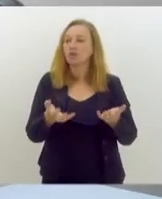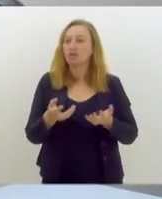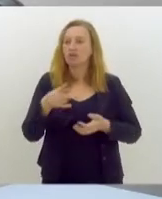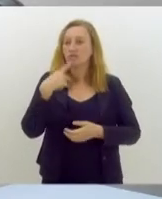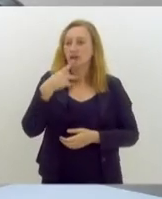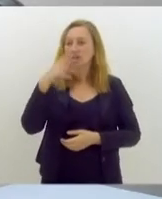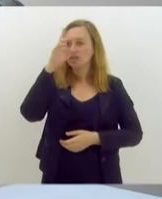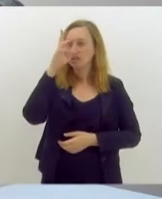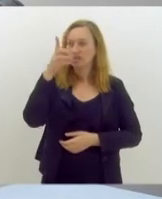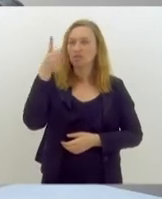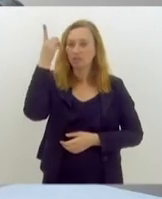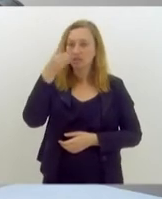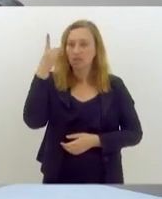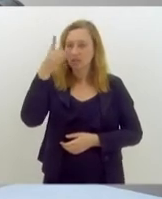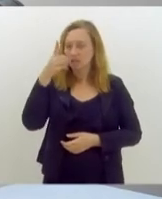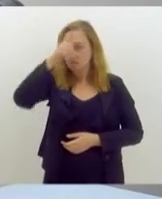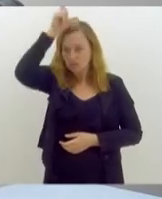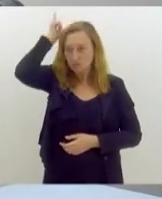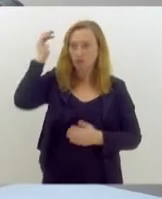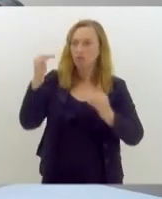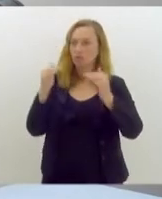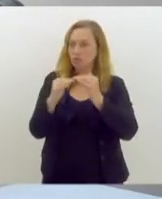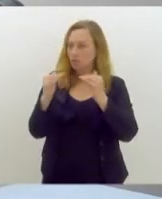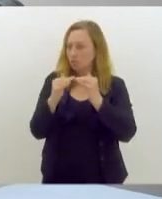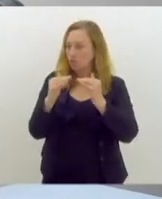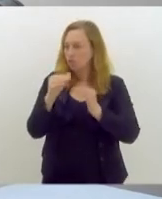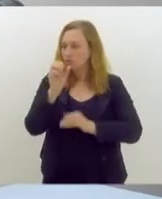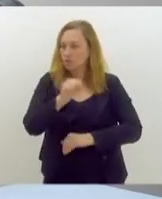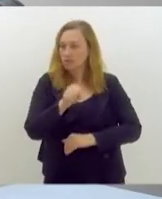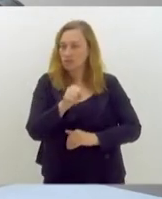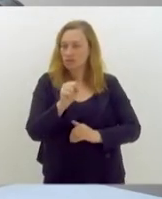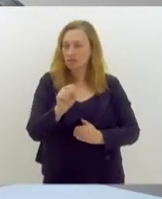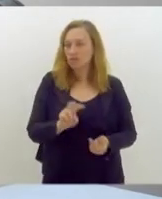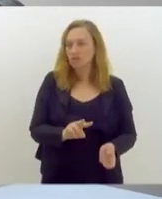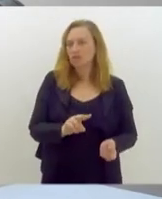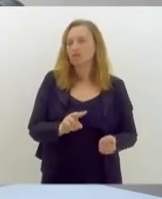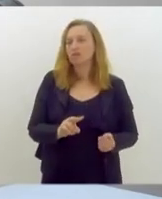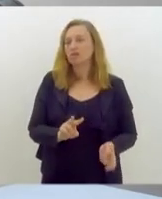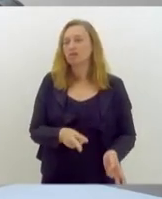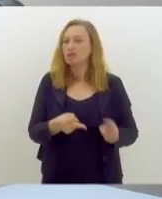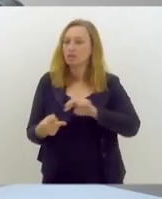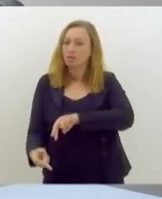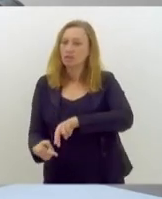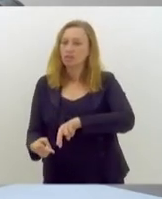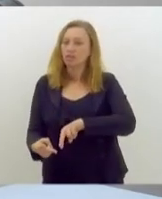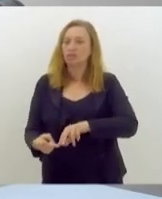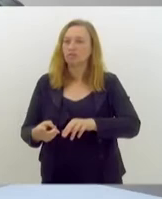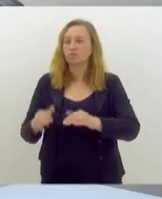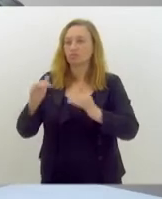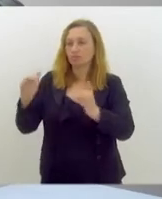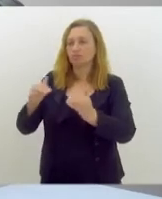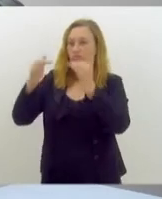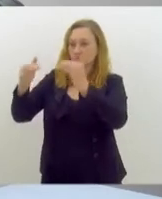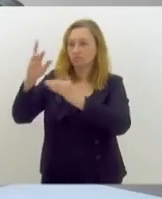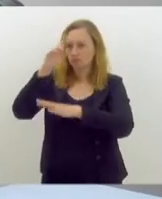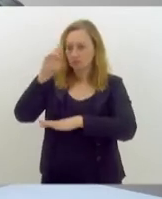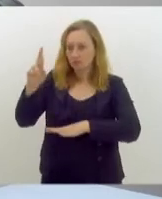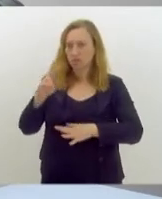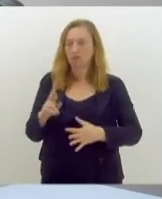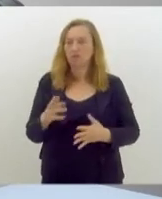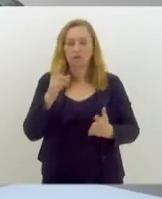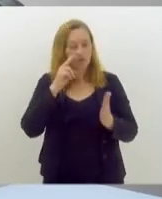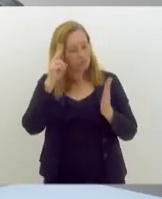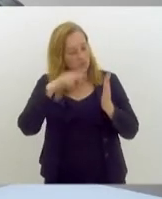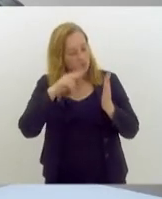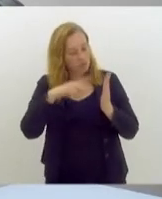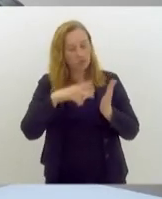Deputado Gustavo que eu concordo plenamente com encaminhamento feito por vossa excelência Estava aqui olhando o relatório e me